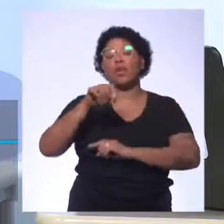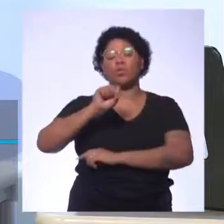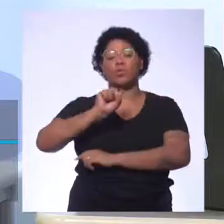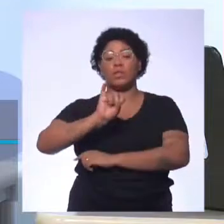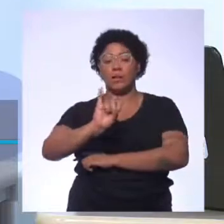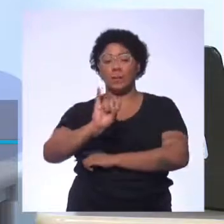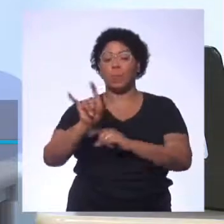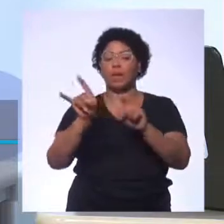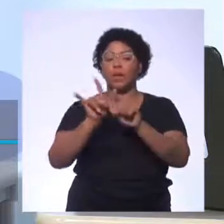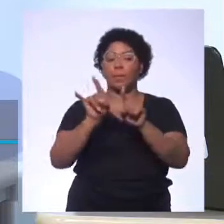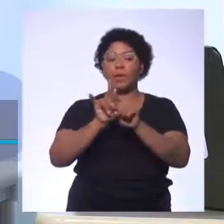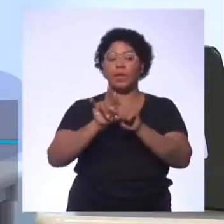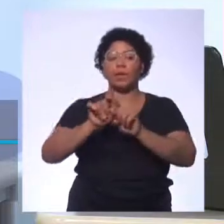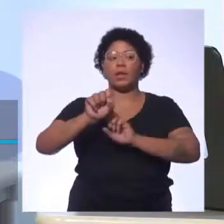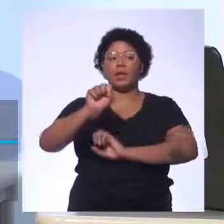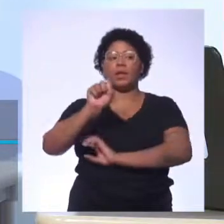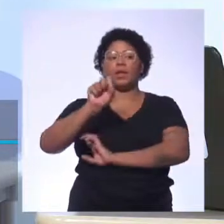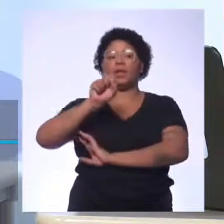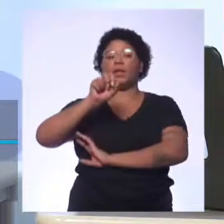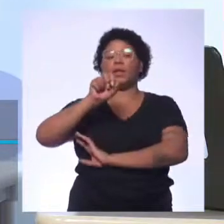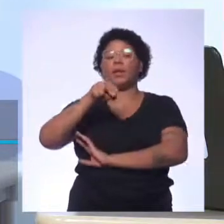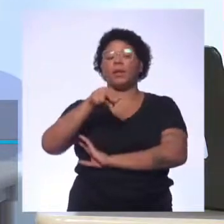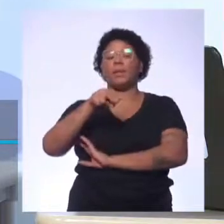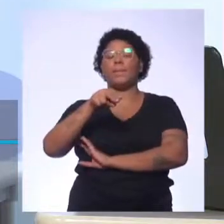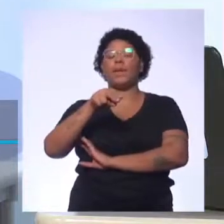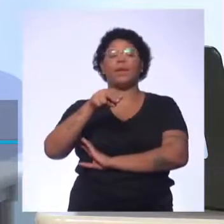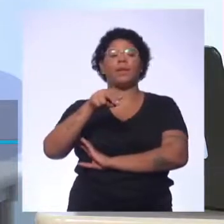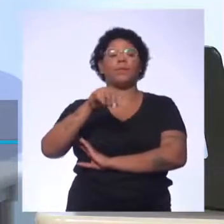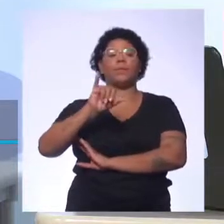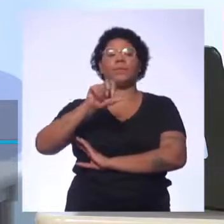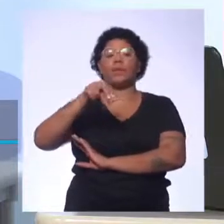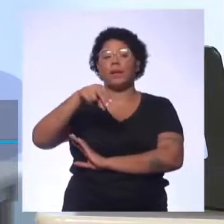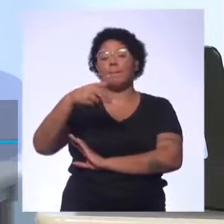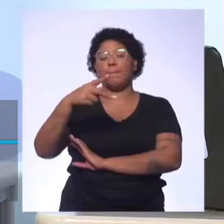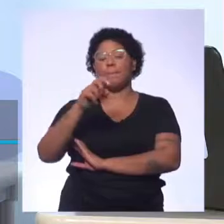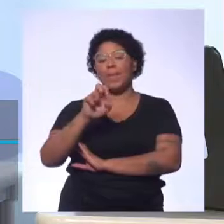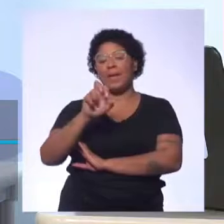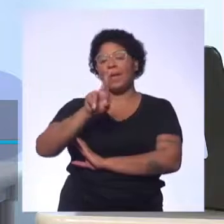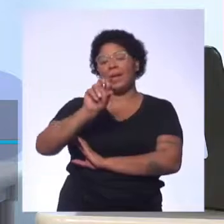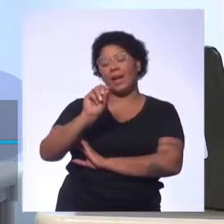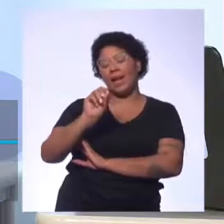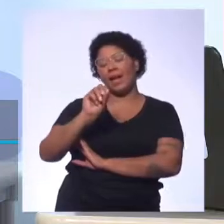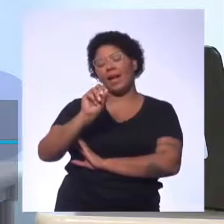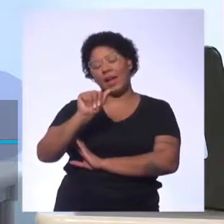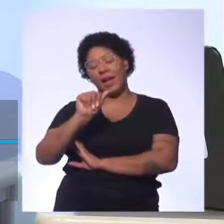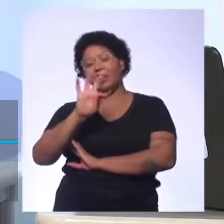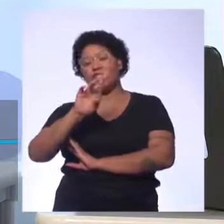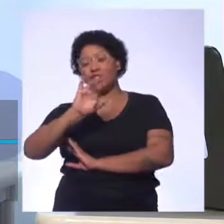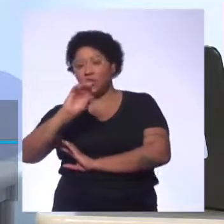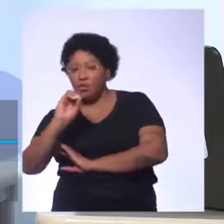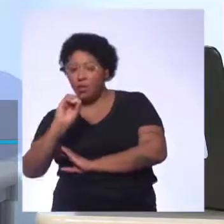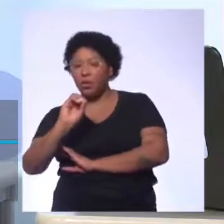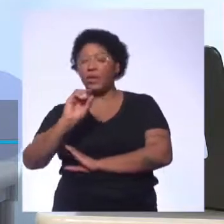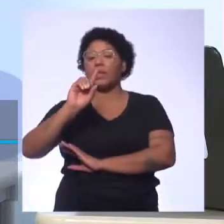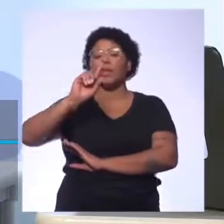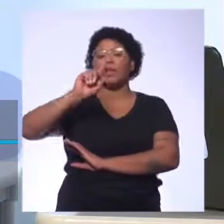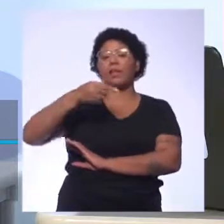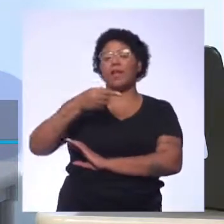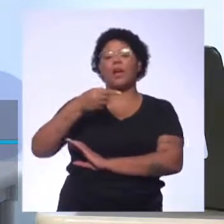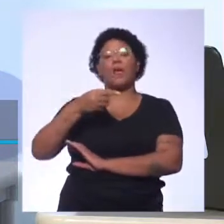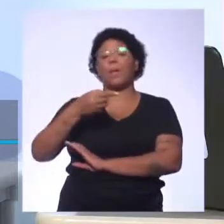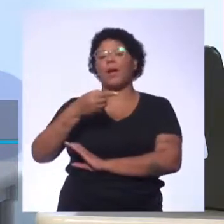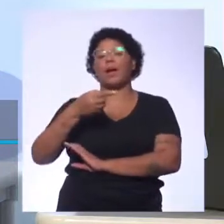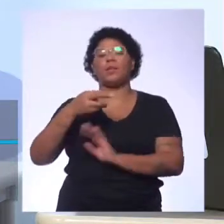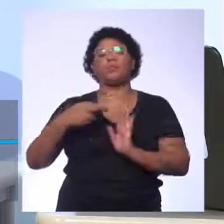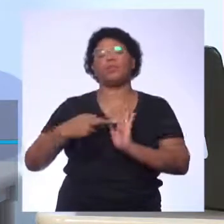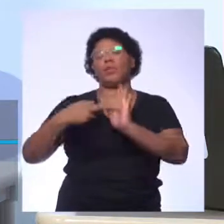modo imperativo, que é uma ordem, um julgamento, uma dica, uma sugestão. Então, só lembrando essa